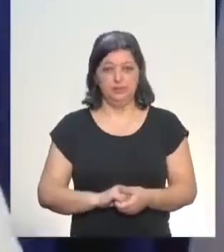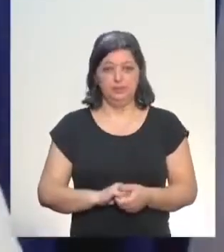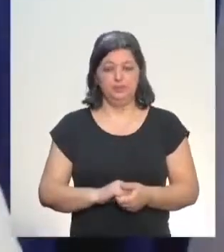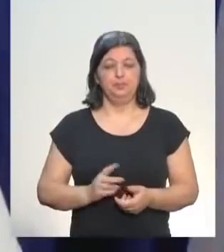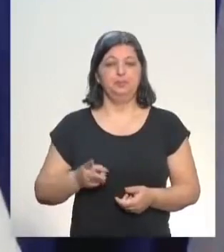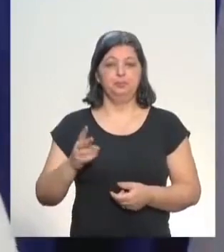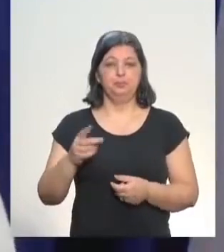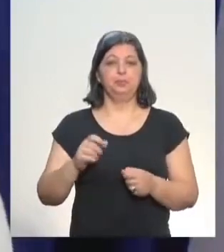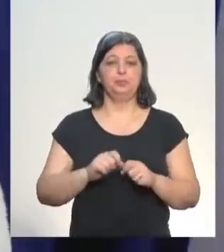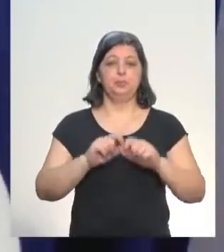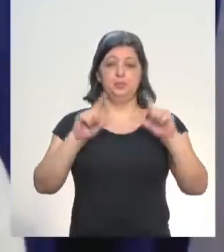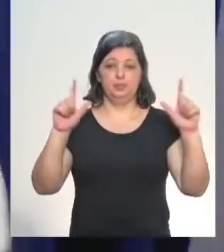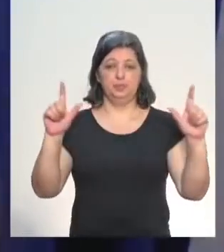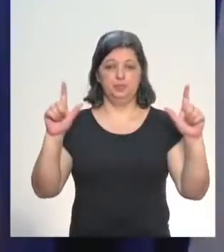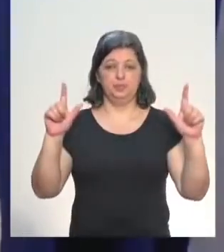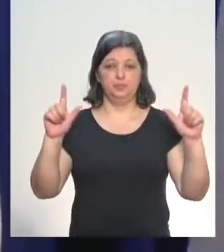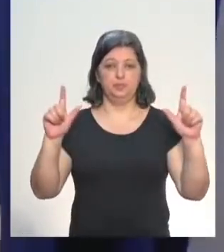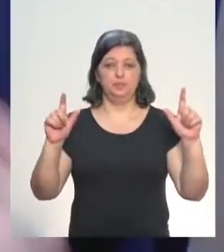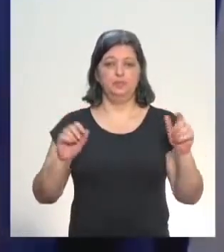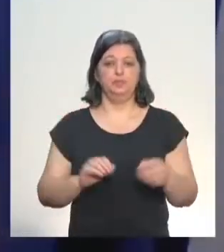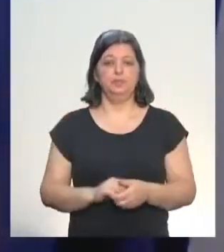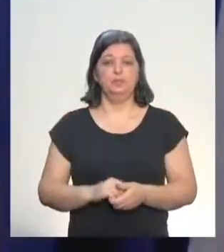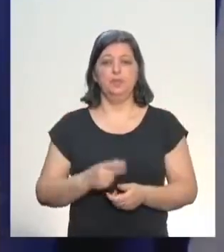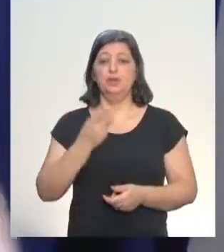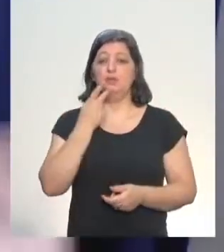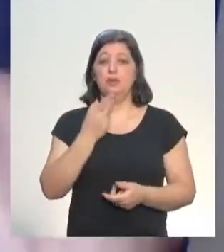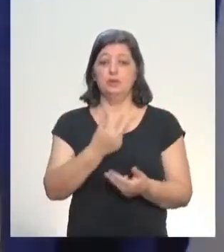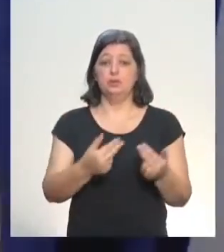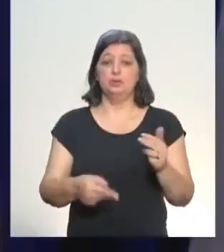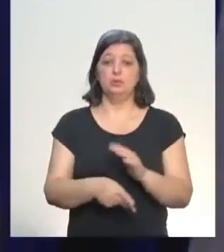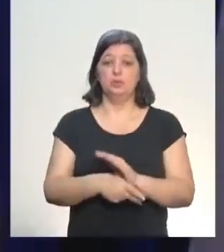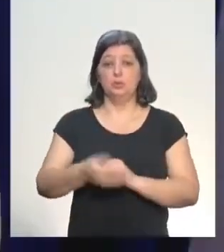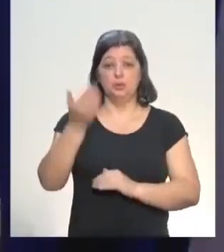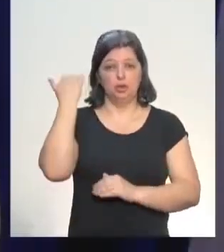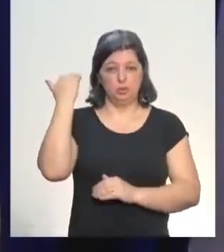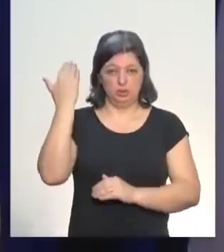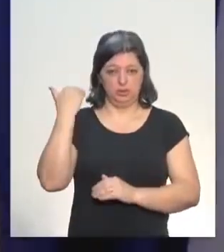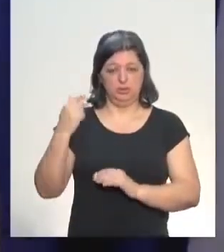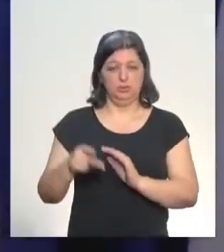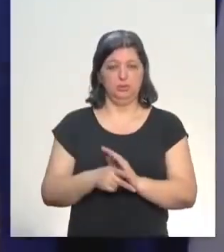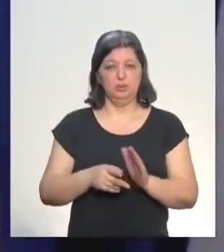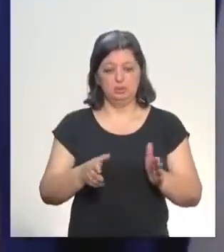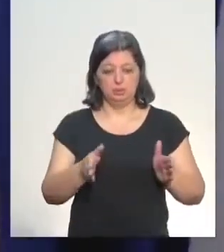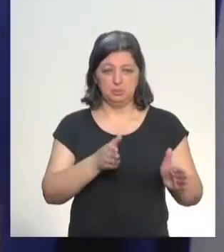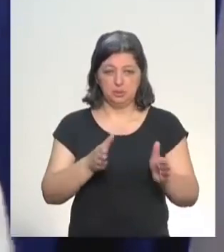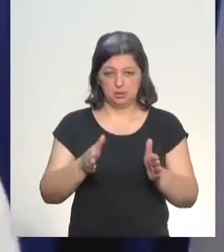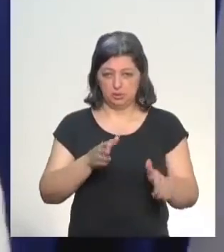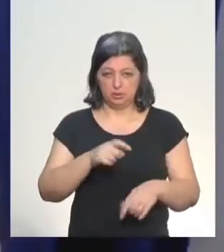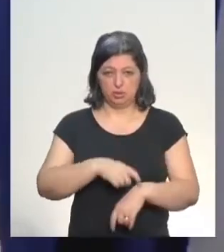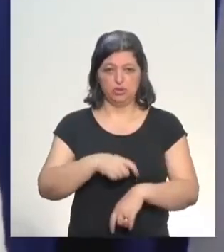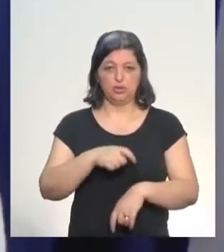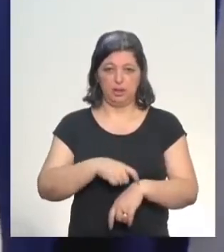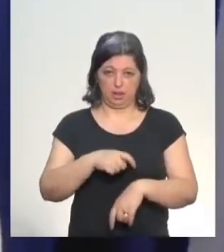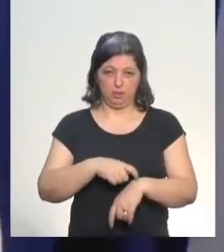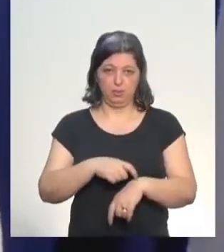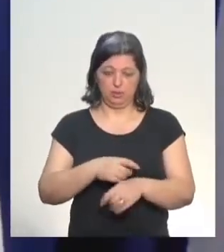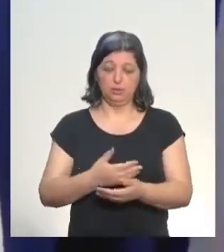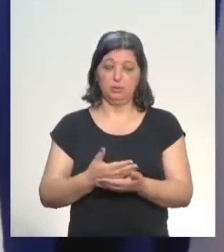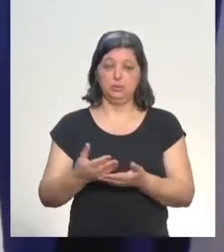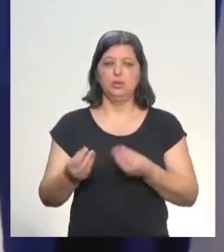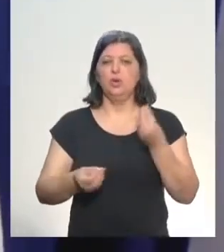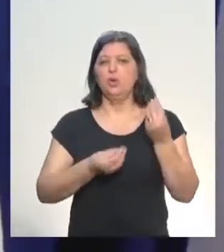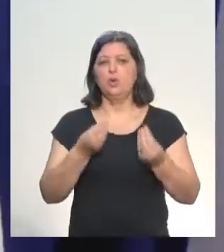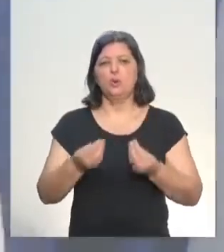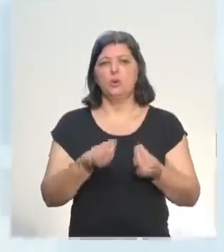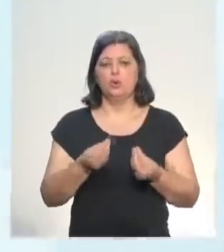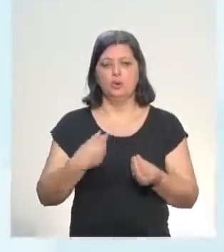slide, a gente vai ter uma maneira de a gente falar do passado, que é com as preposições de tempo, que é outra habilidade que estava no comecinho da aula. Como é que são? Olha, eu